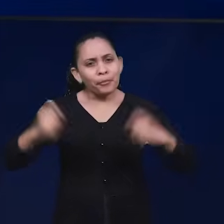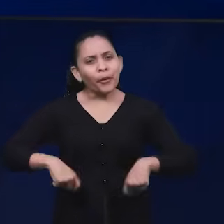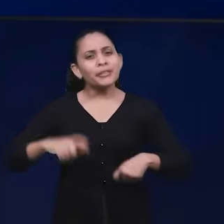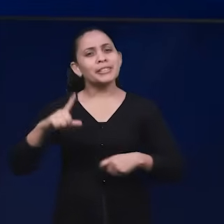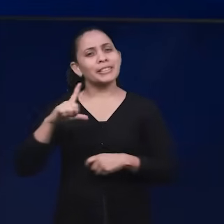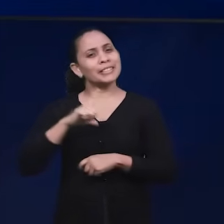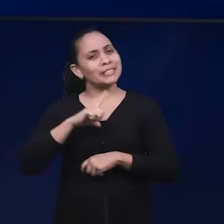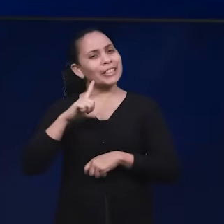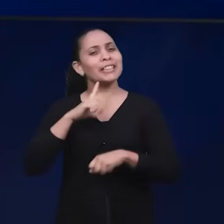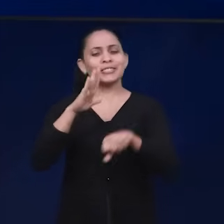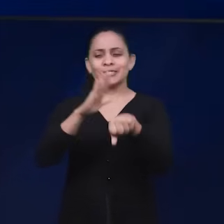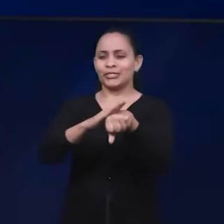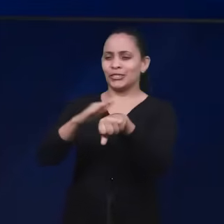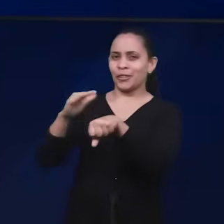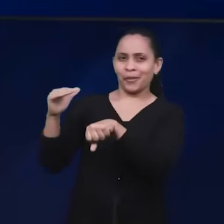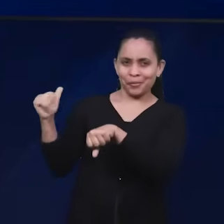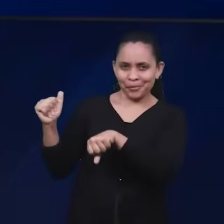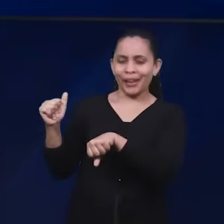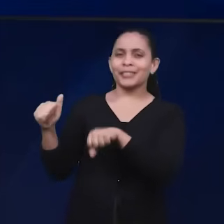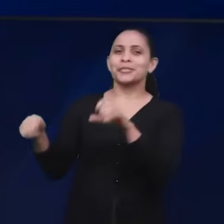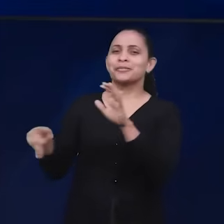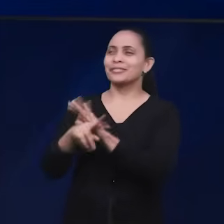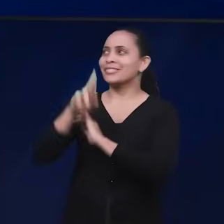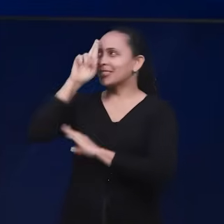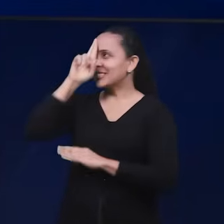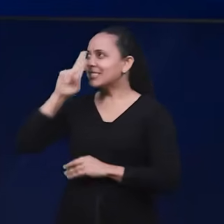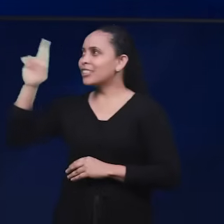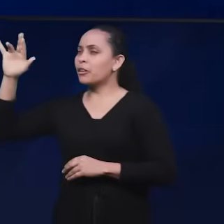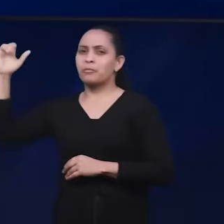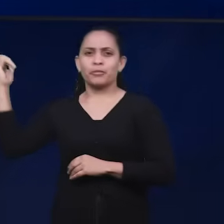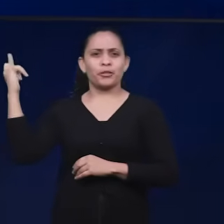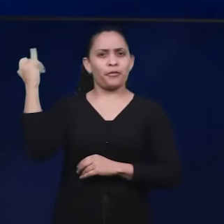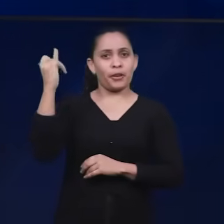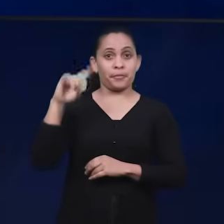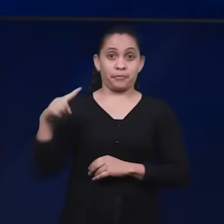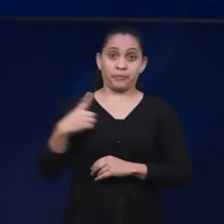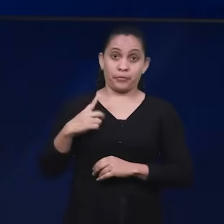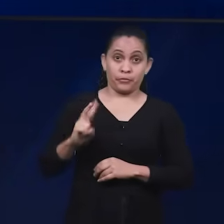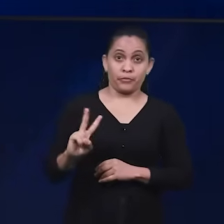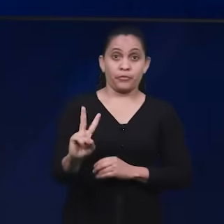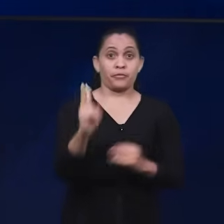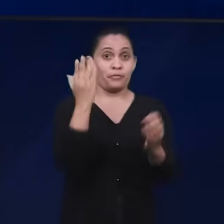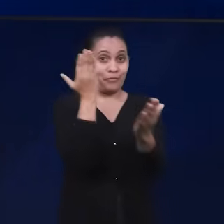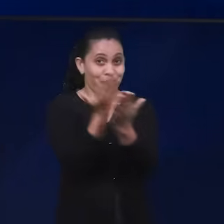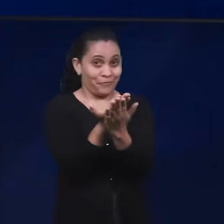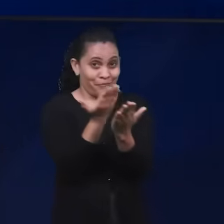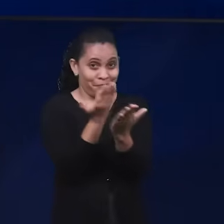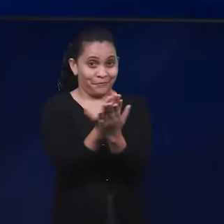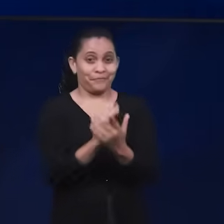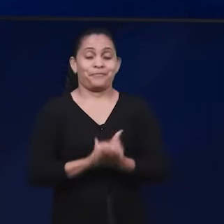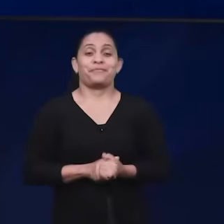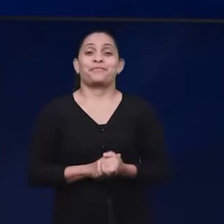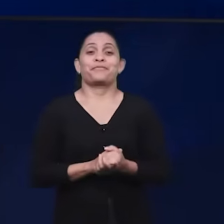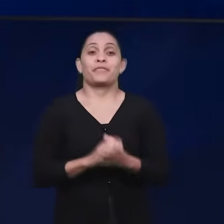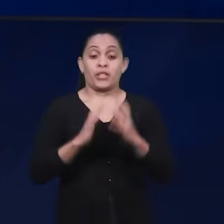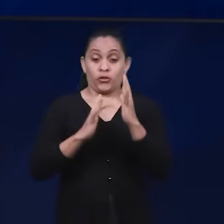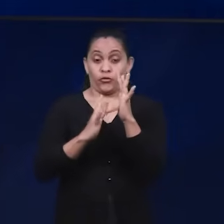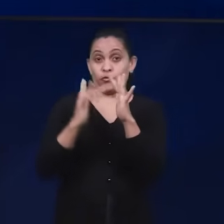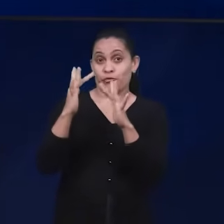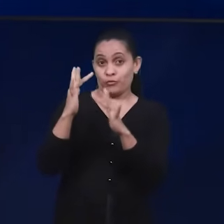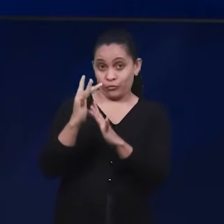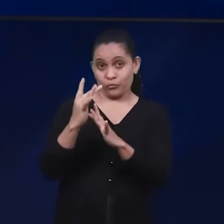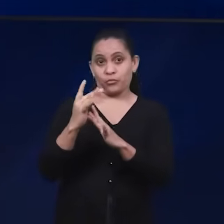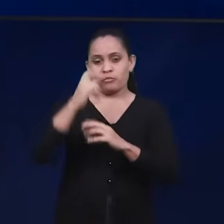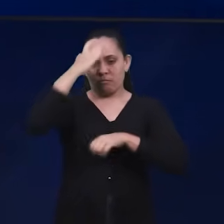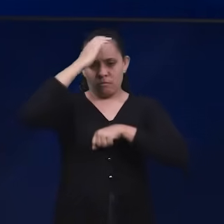estar recebendo esse chamado da parte do Senhor. Vamos continuar o nosso estudo sobre Jesus